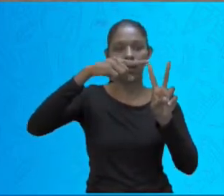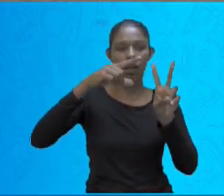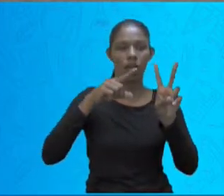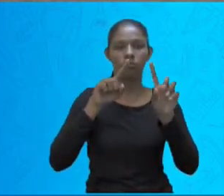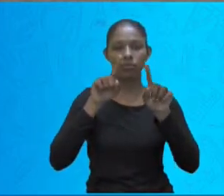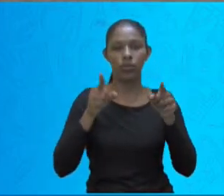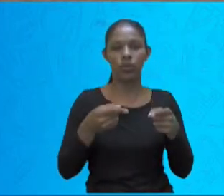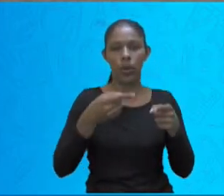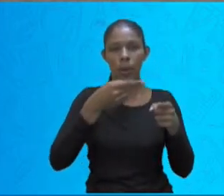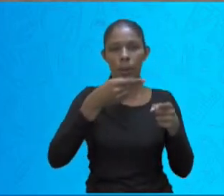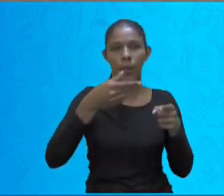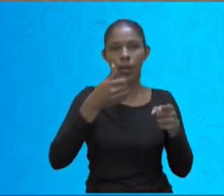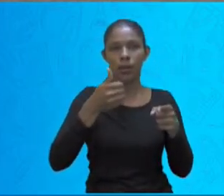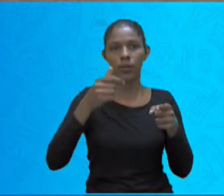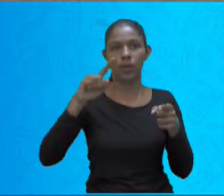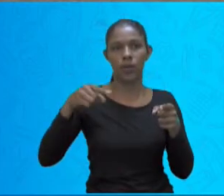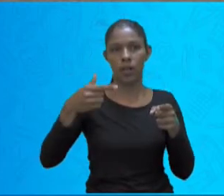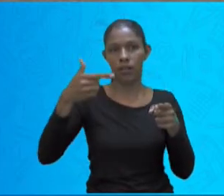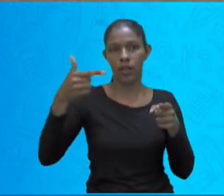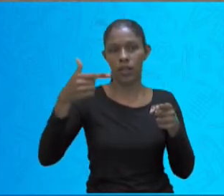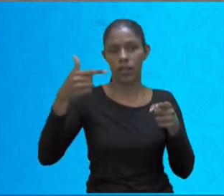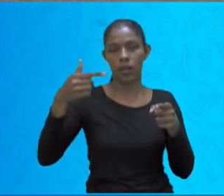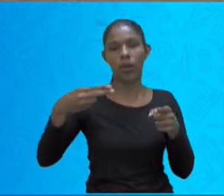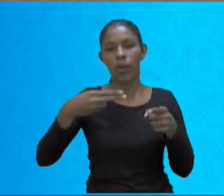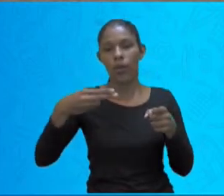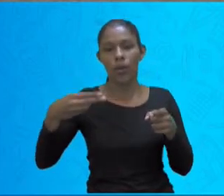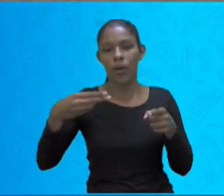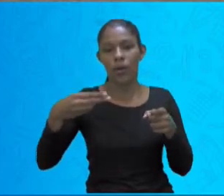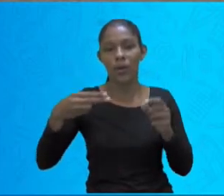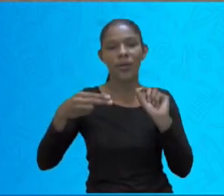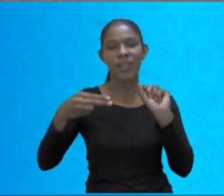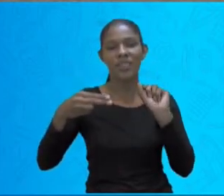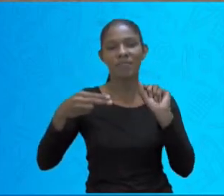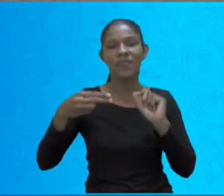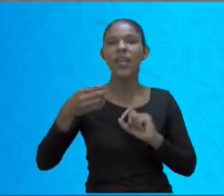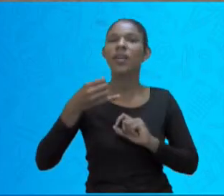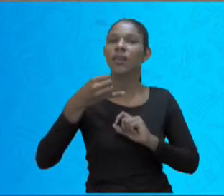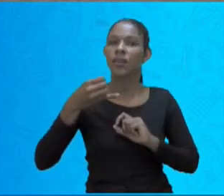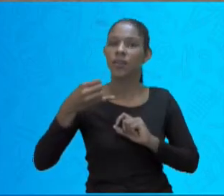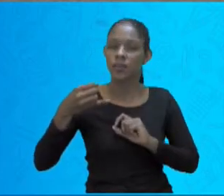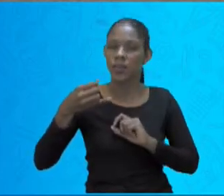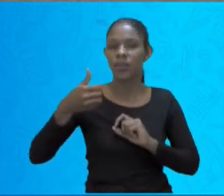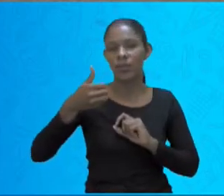meu expoente é igual ao índice. Então, o resultado é o próprio radicando.